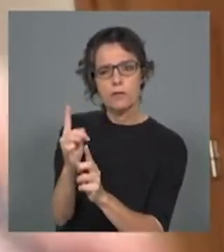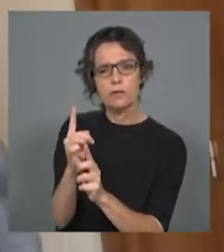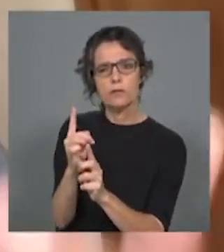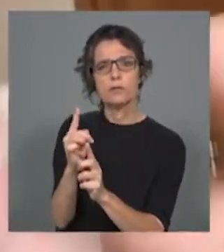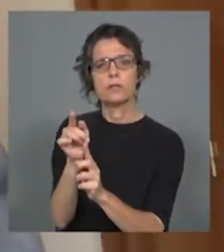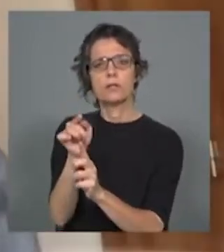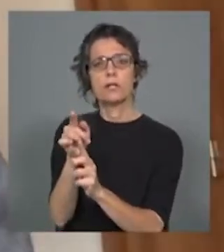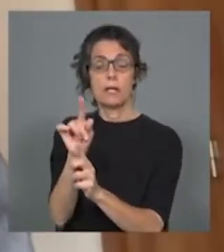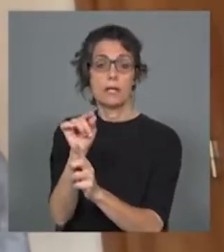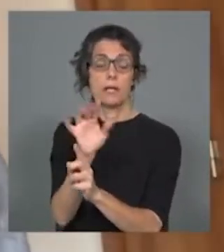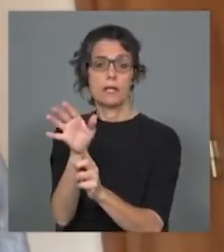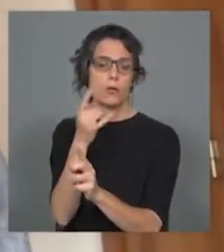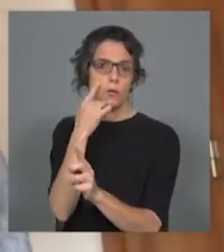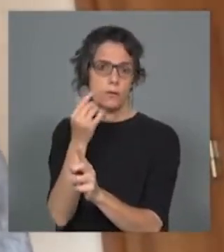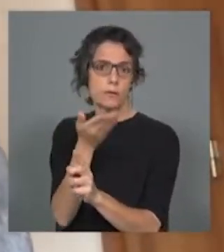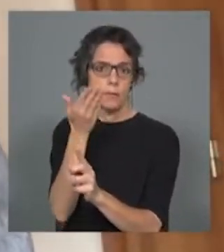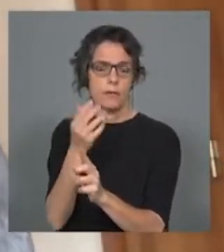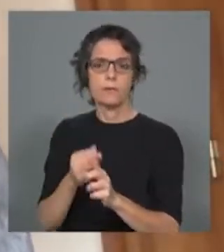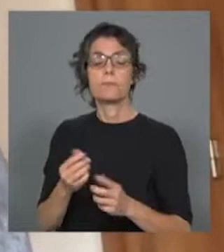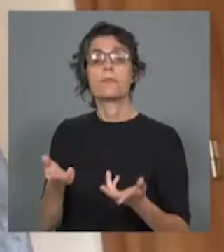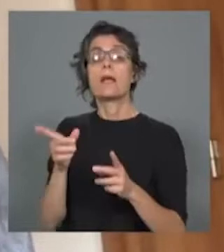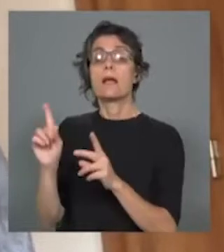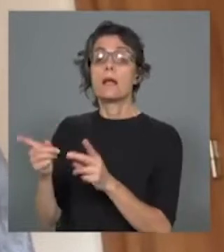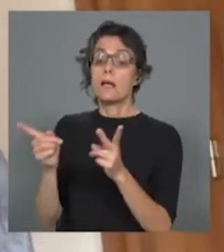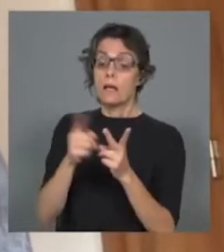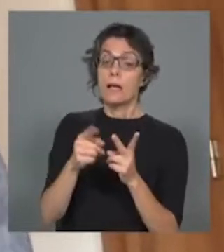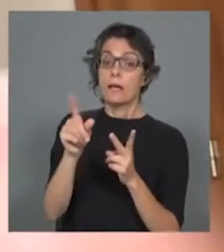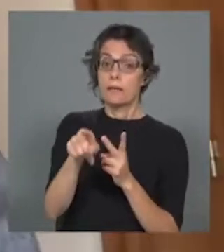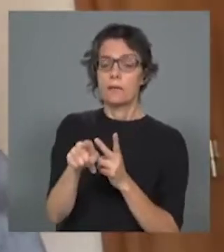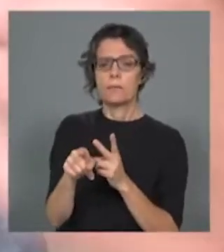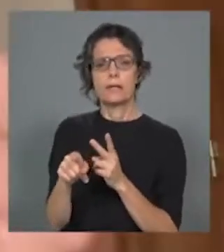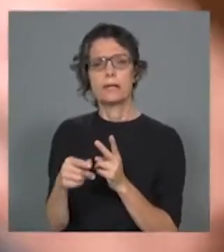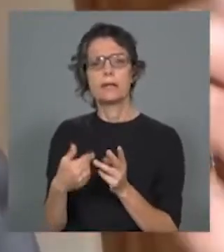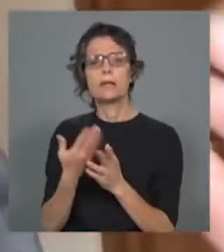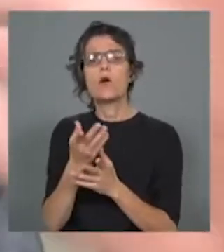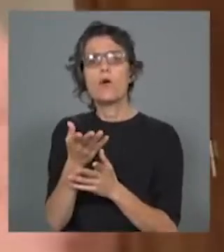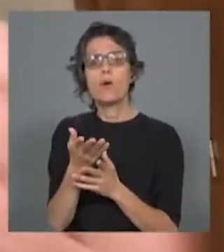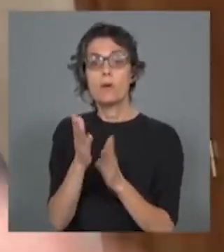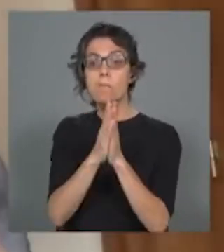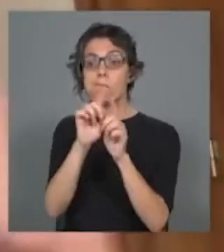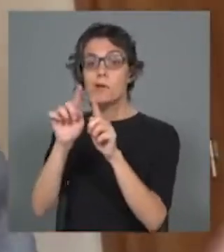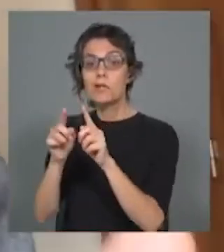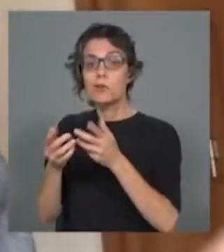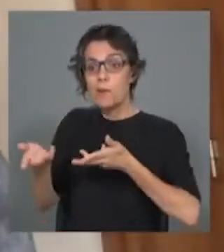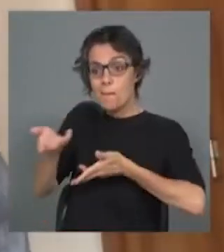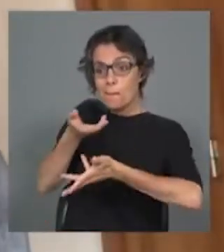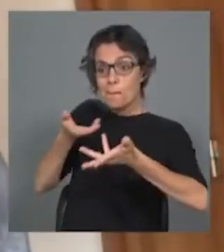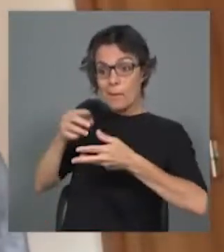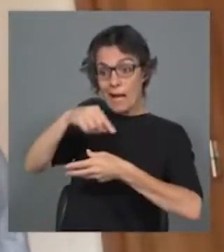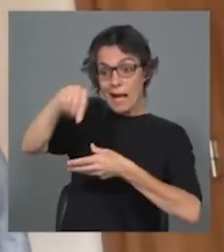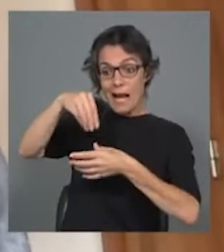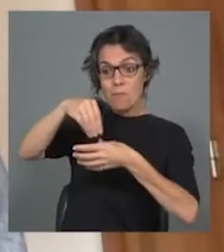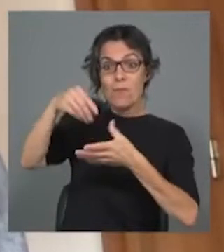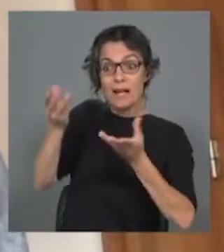também aumentar o conhecimento que temos, mas também tem proporcionado o diálogo entre as comunidades religiosas na medida em que é